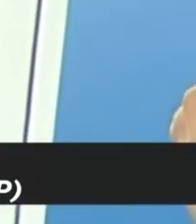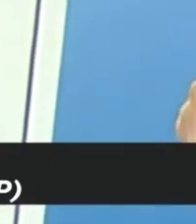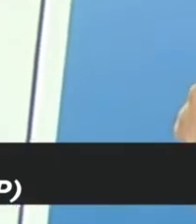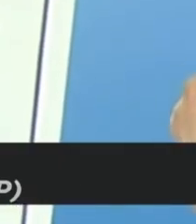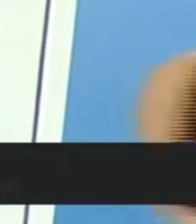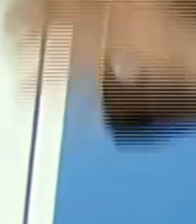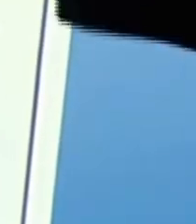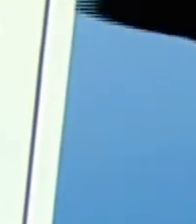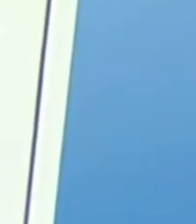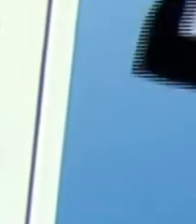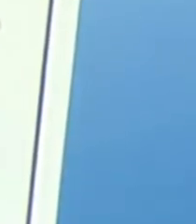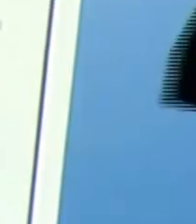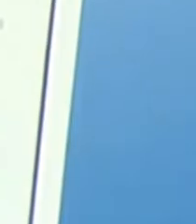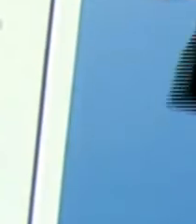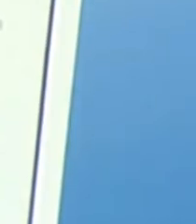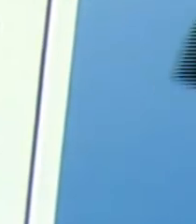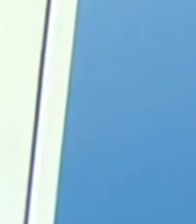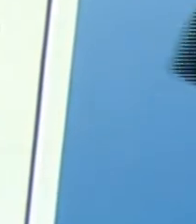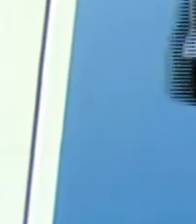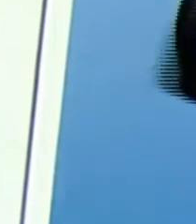COPP-SGDC.